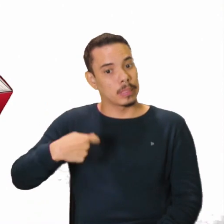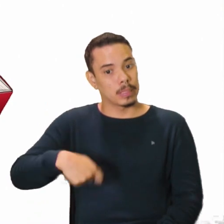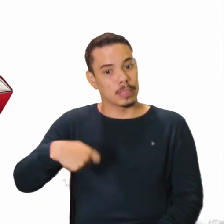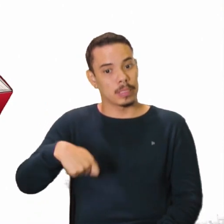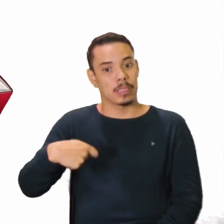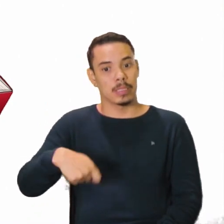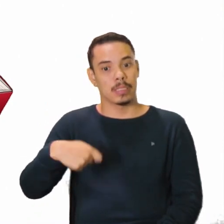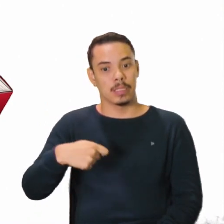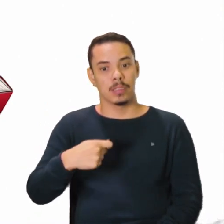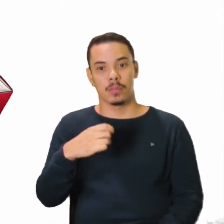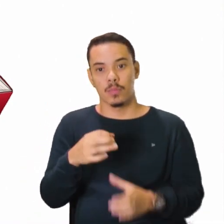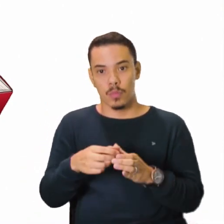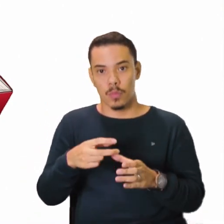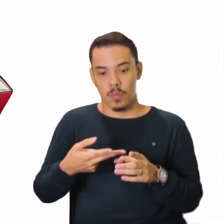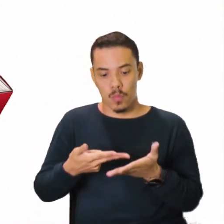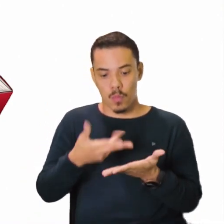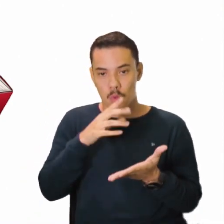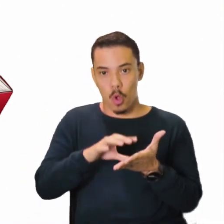é de cookies.